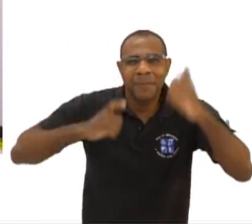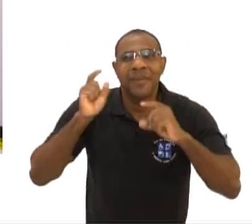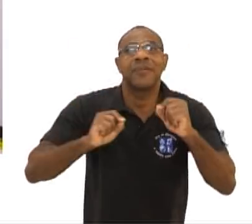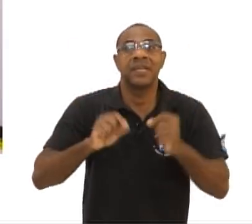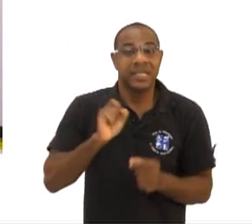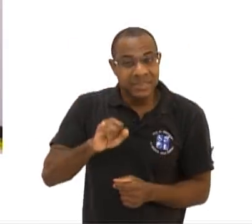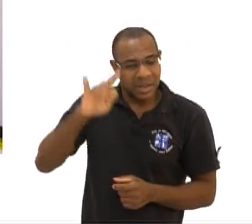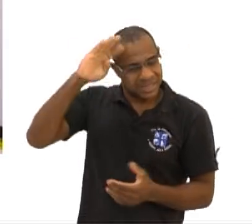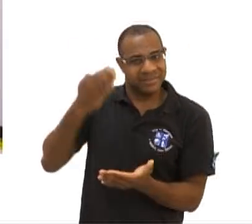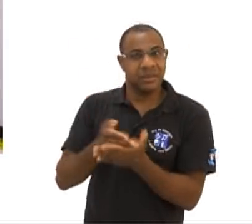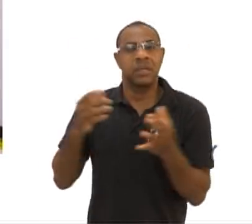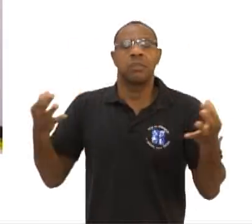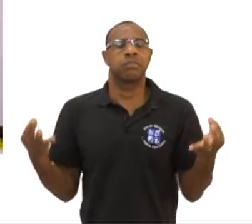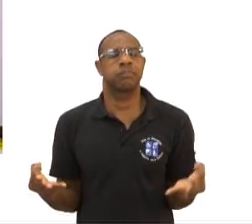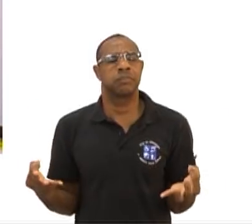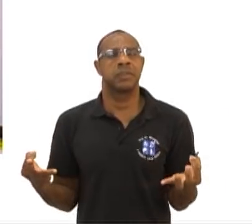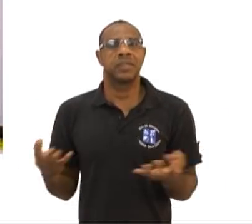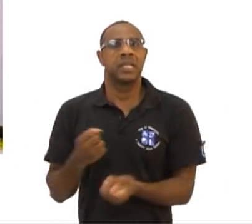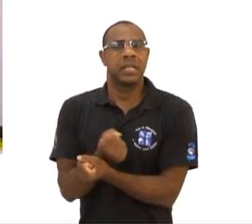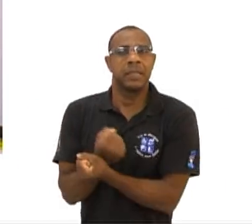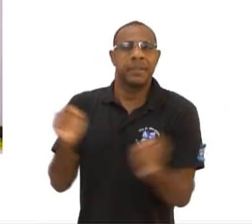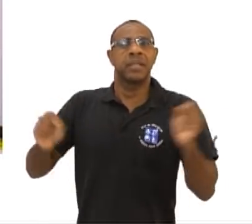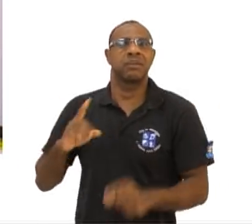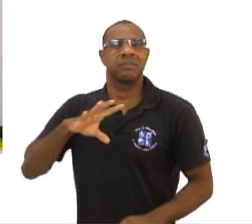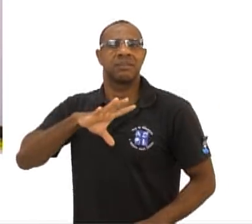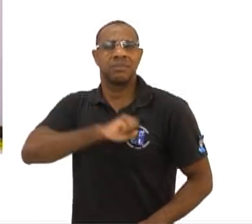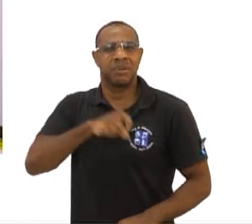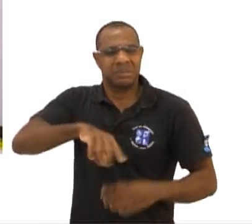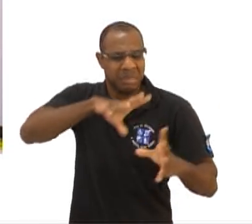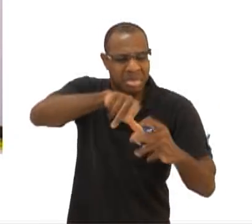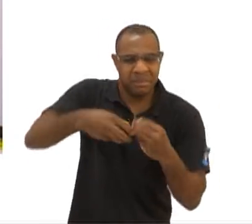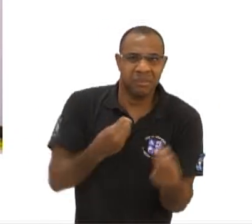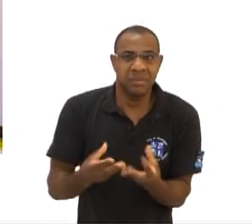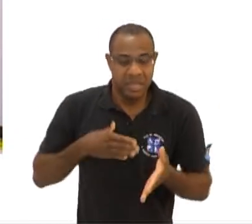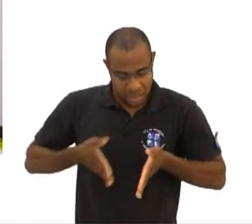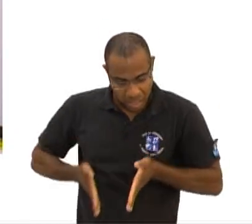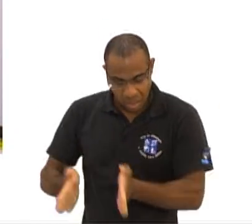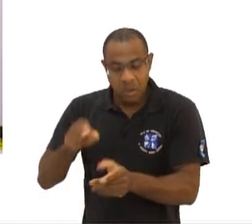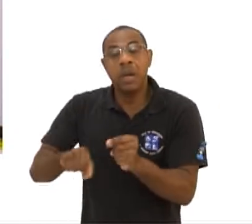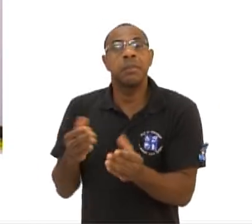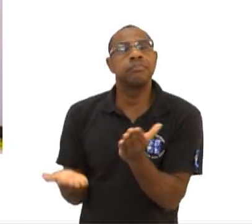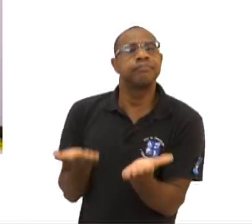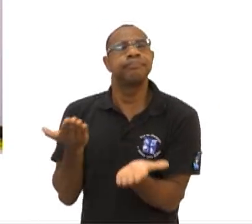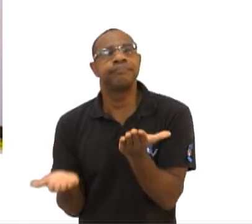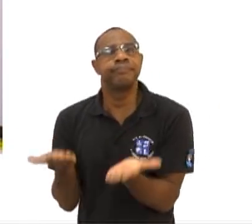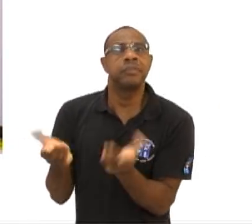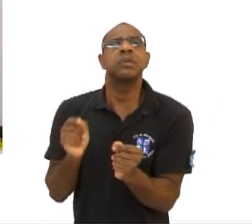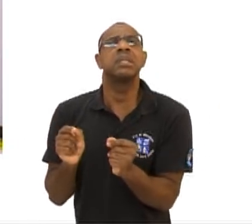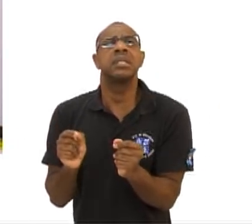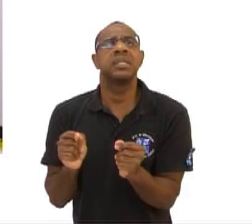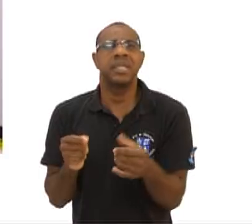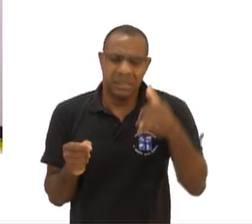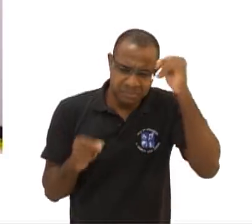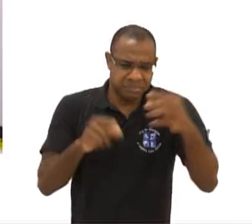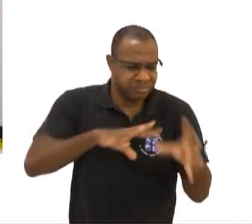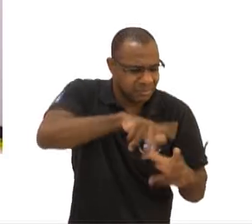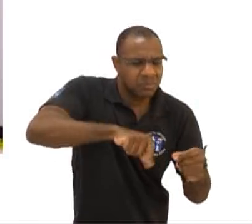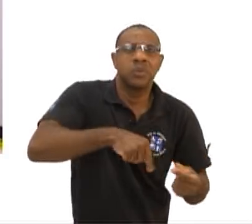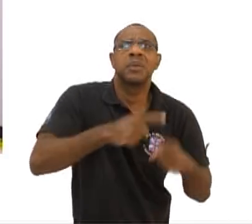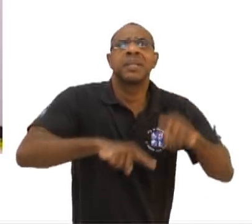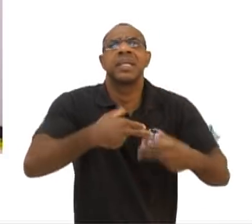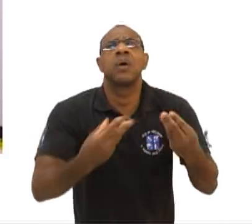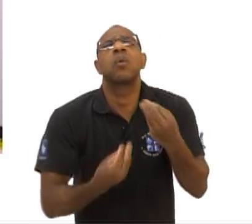acreditarem nesse Buda, e se libertarem das paixões terrenas e encontrarem o caminho do equilíbrio, O que seria do demônio e do seu mundo